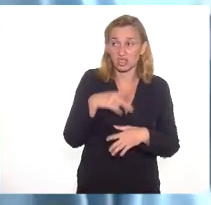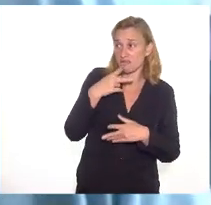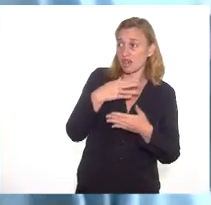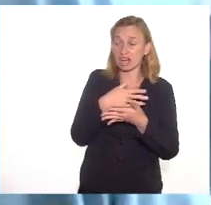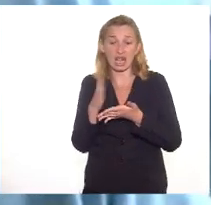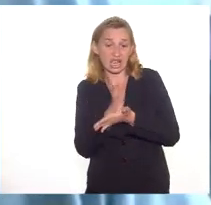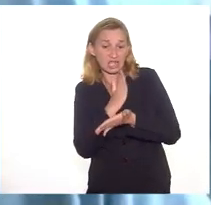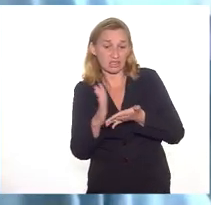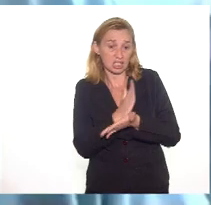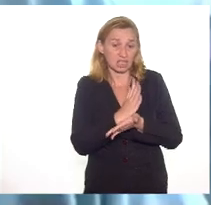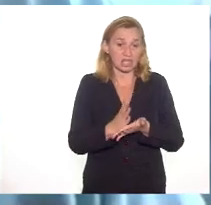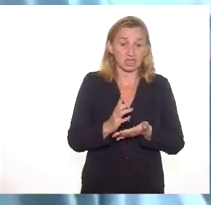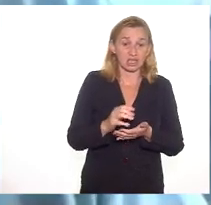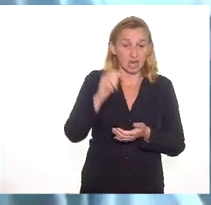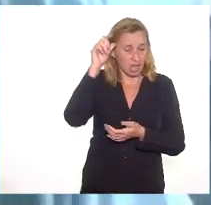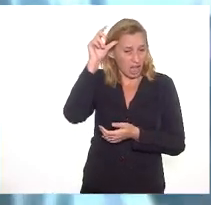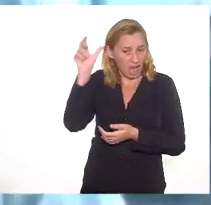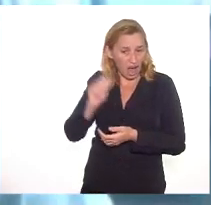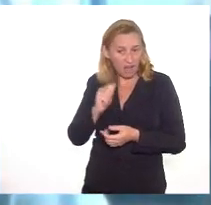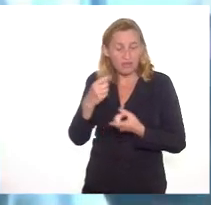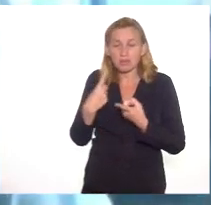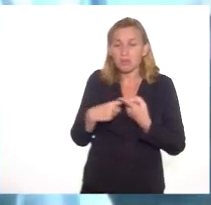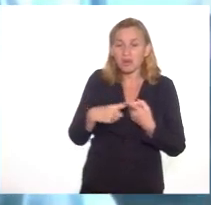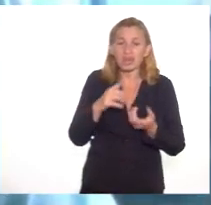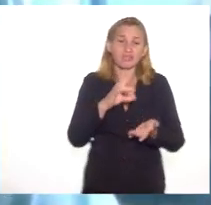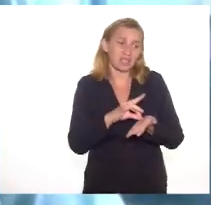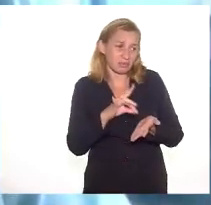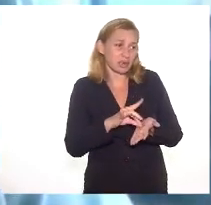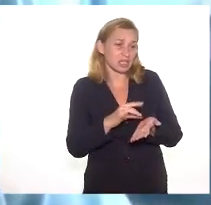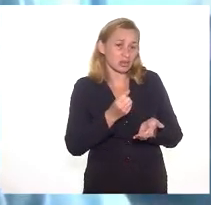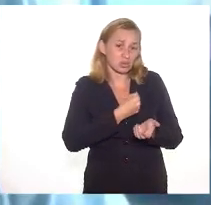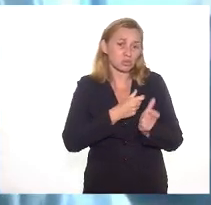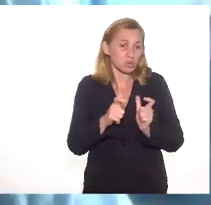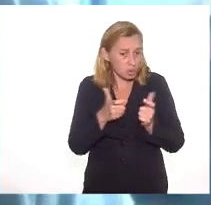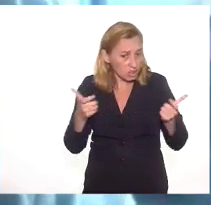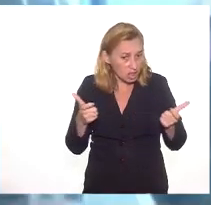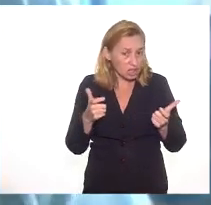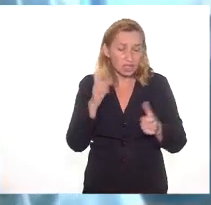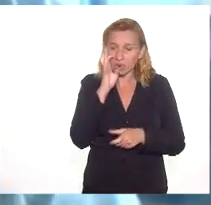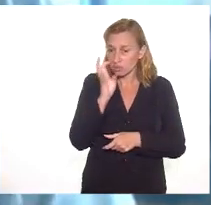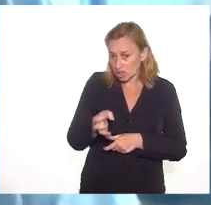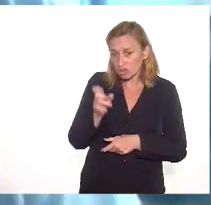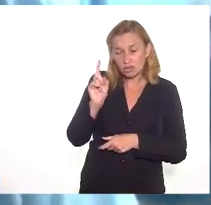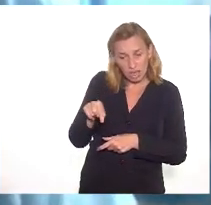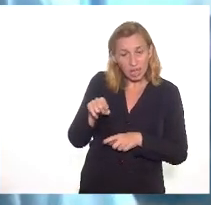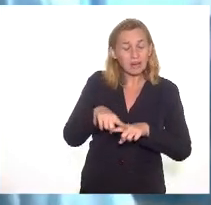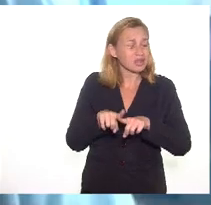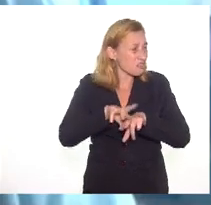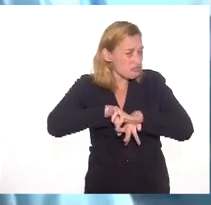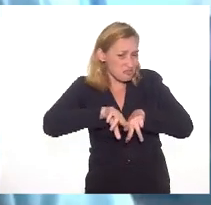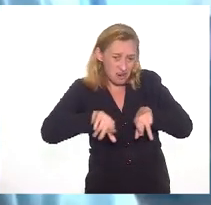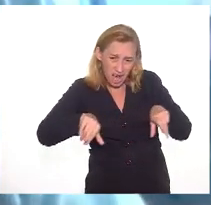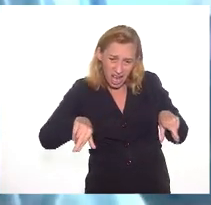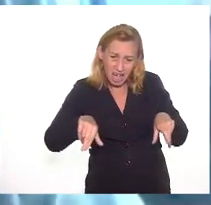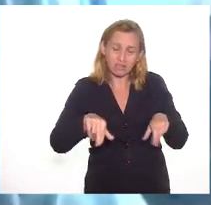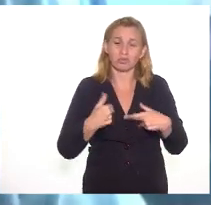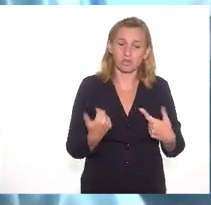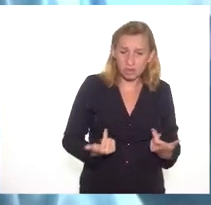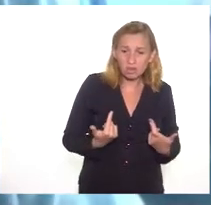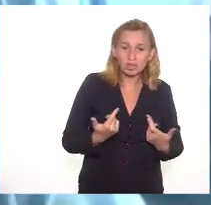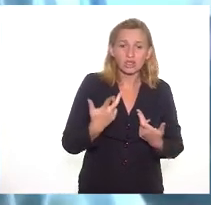das religiões de origem afro, porque realmente a maior parte das denúncias são assim, mas tem muitos casos